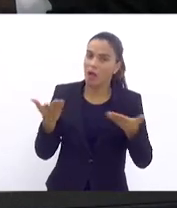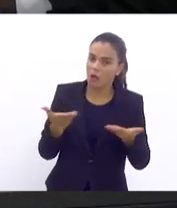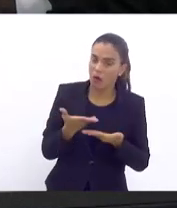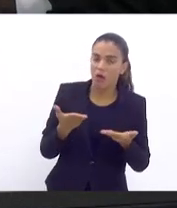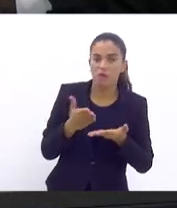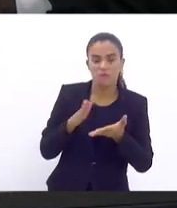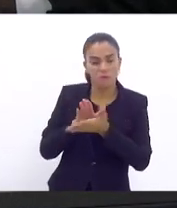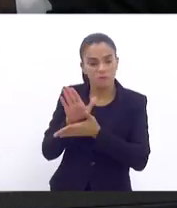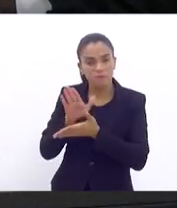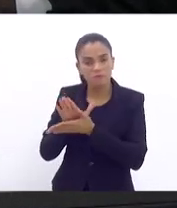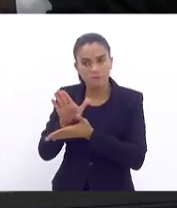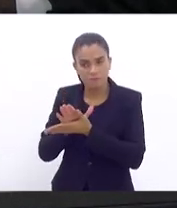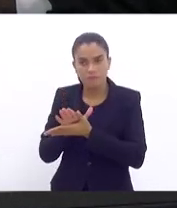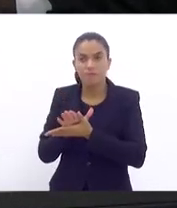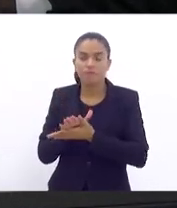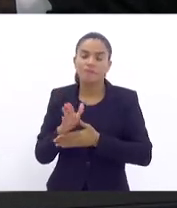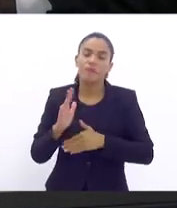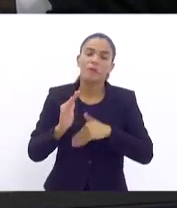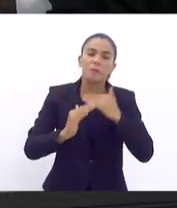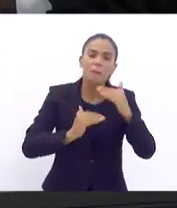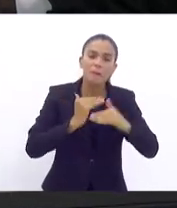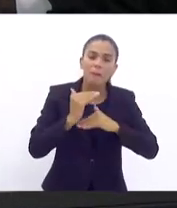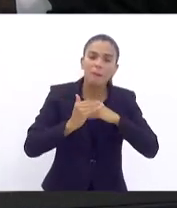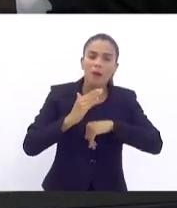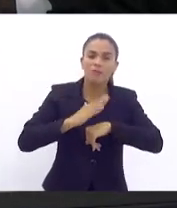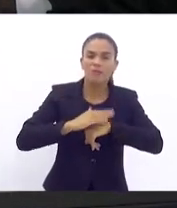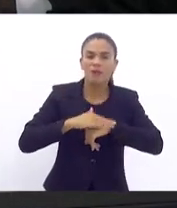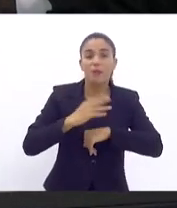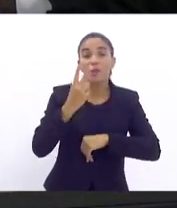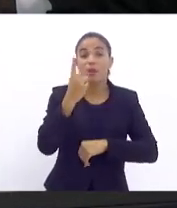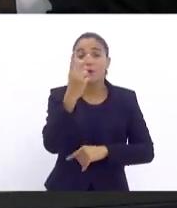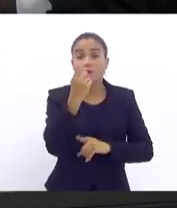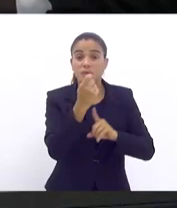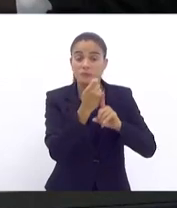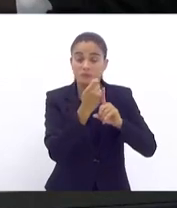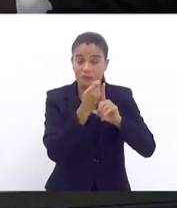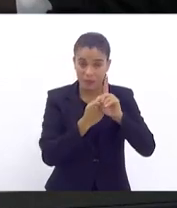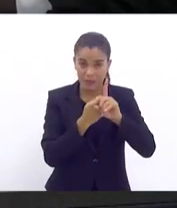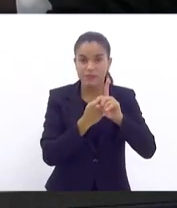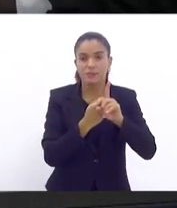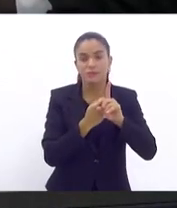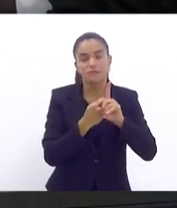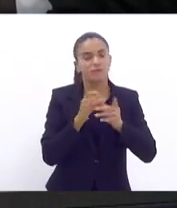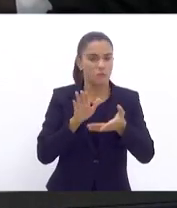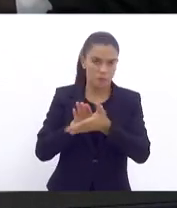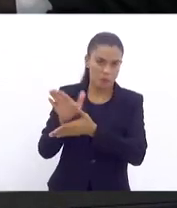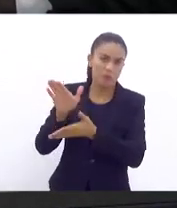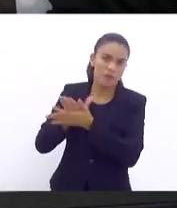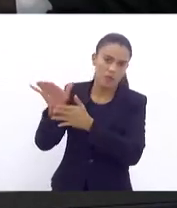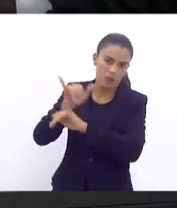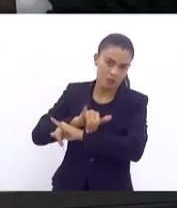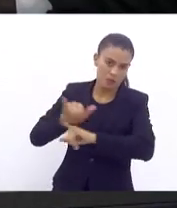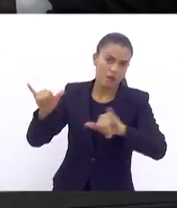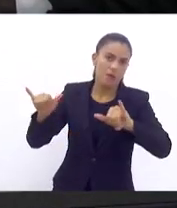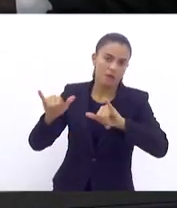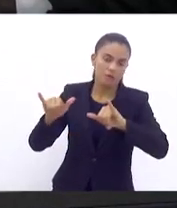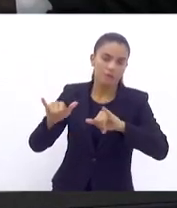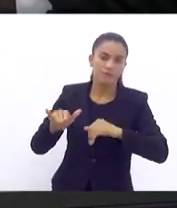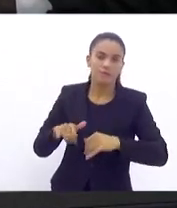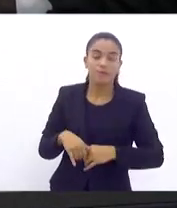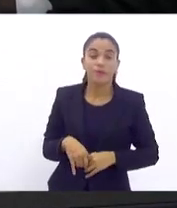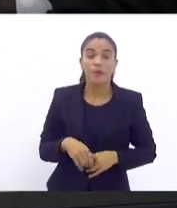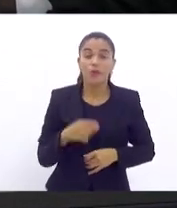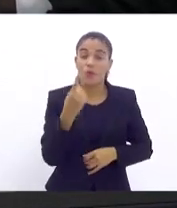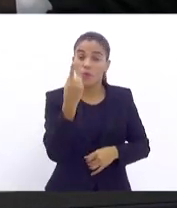e passado mais um temporal da história dois meses depois afinal foi publicado aí